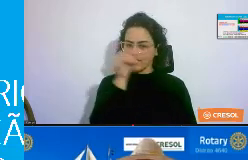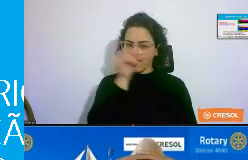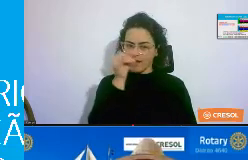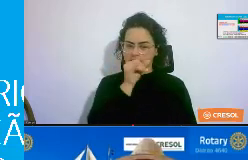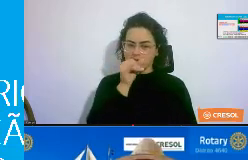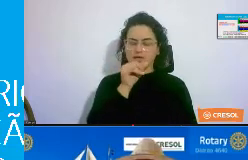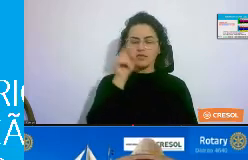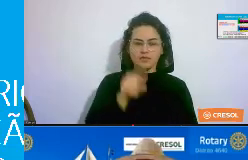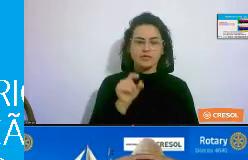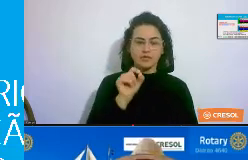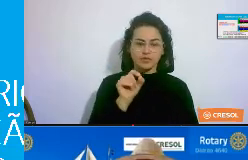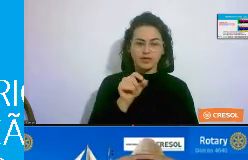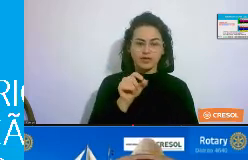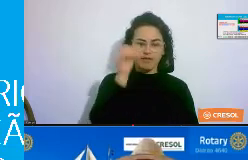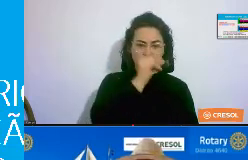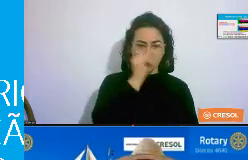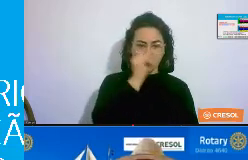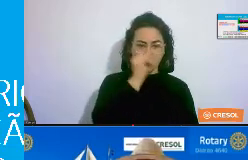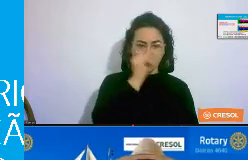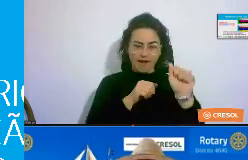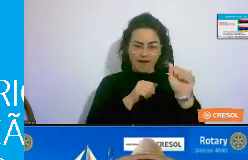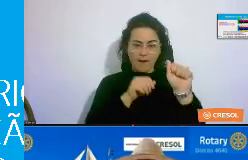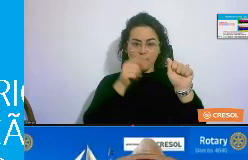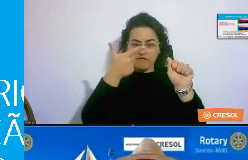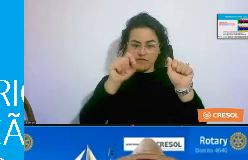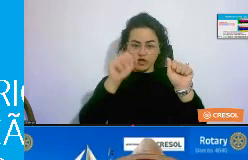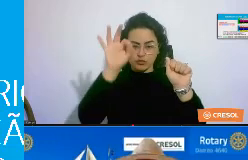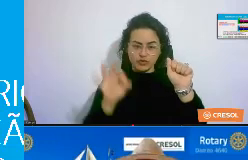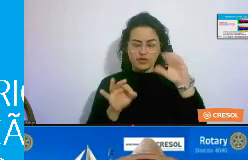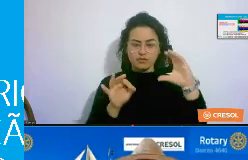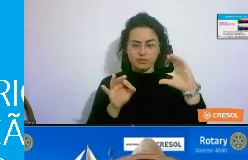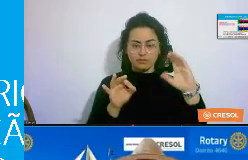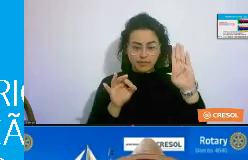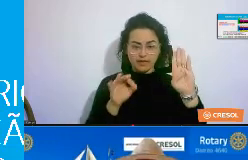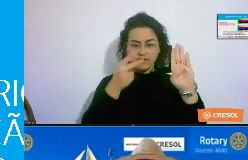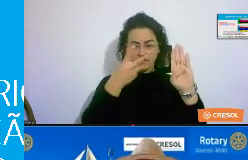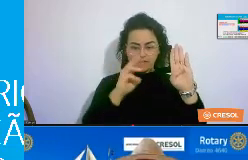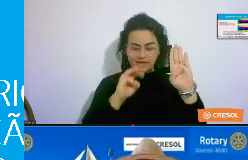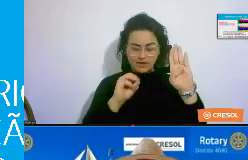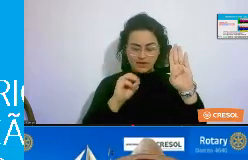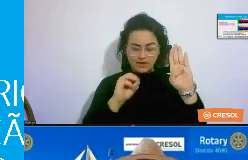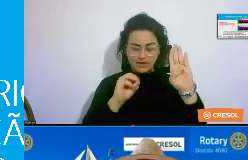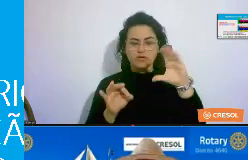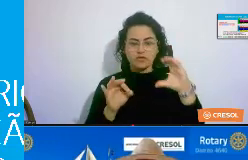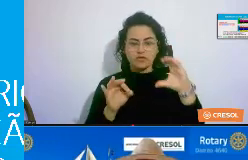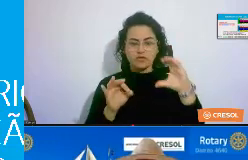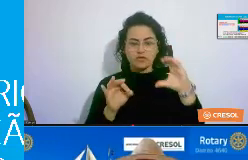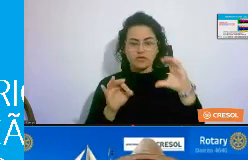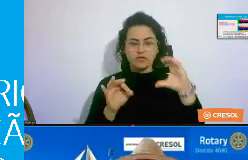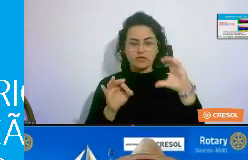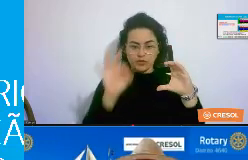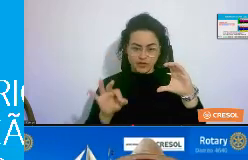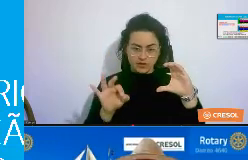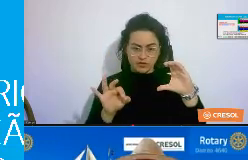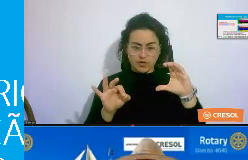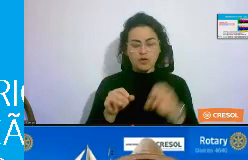representa 20%, o A, o B, 30%, o C, 50%, como foi explicado. Vamos imaginar num